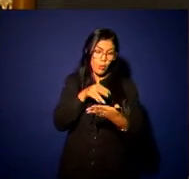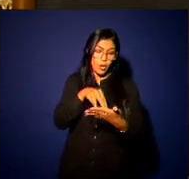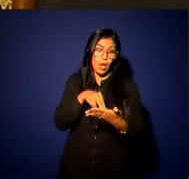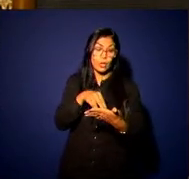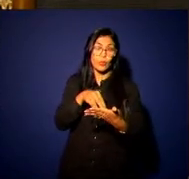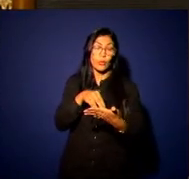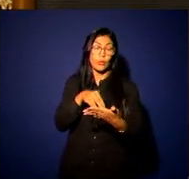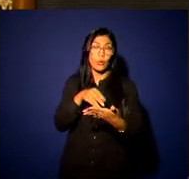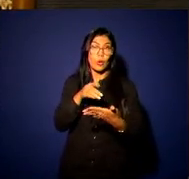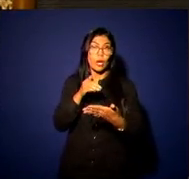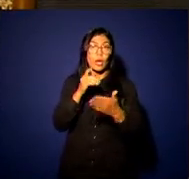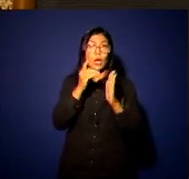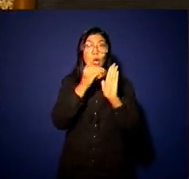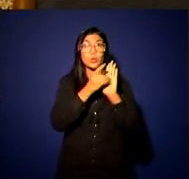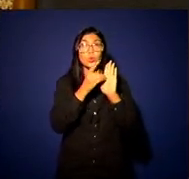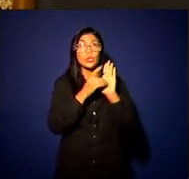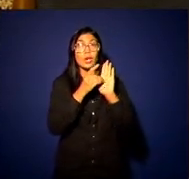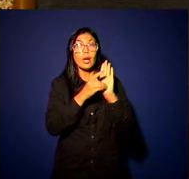Oficial